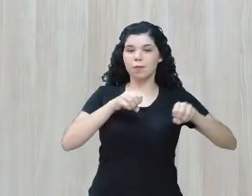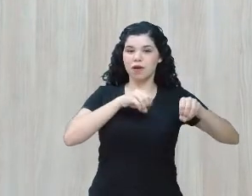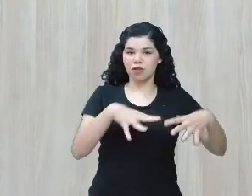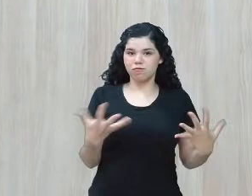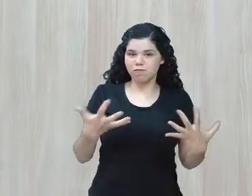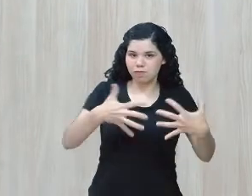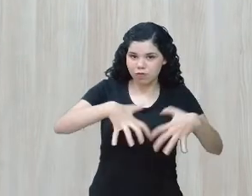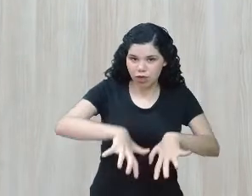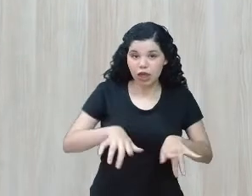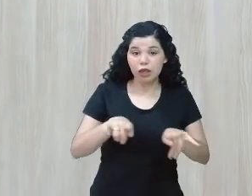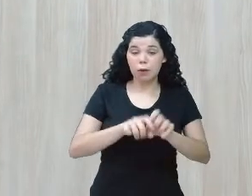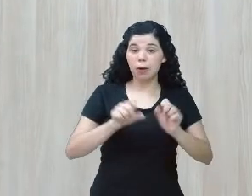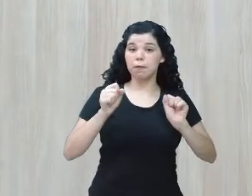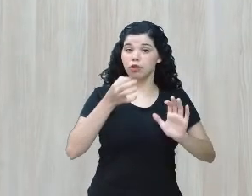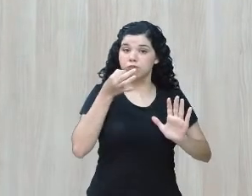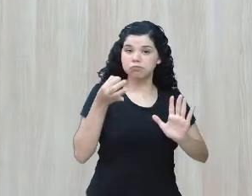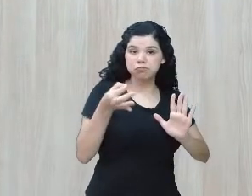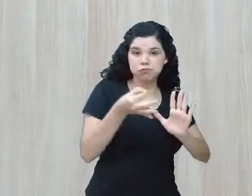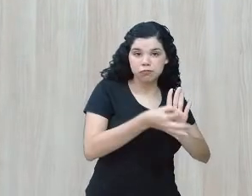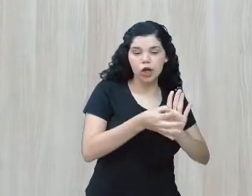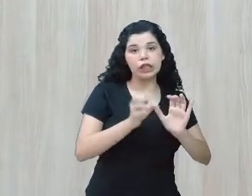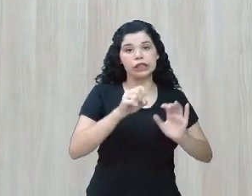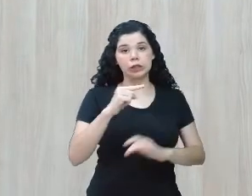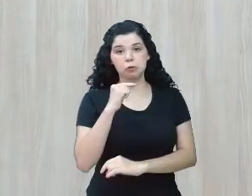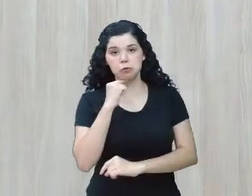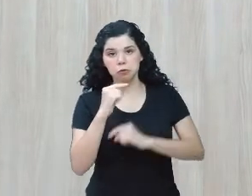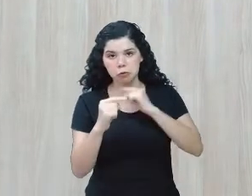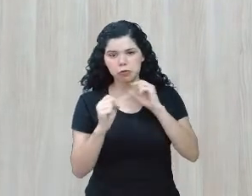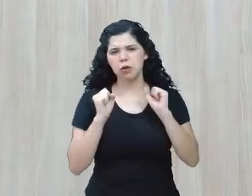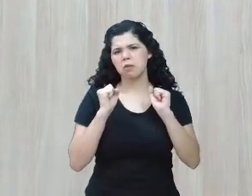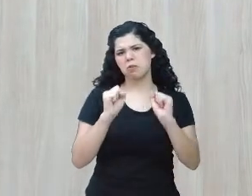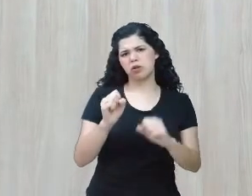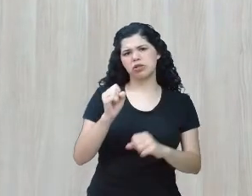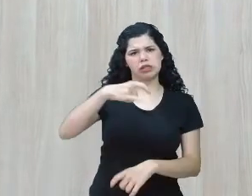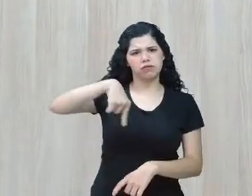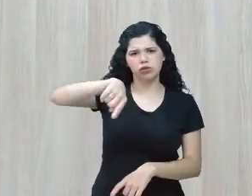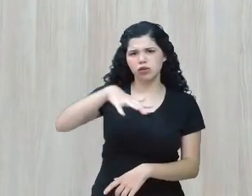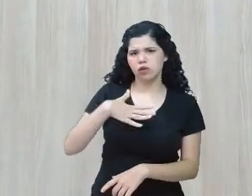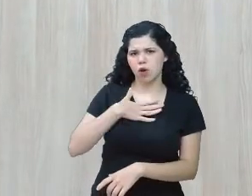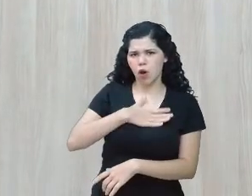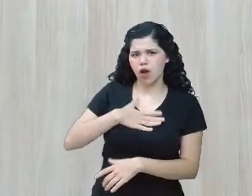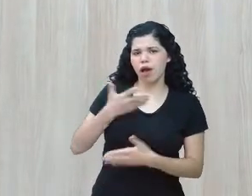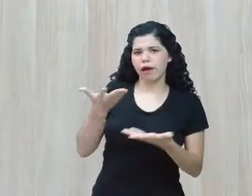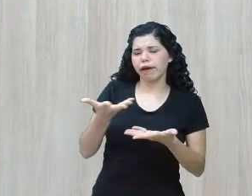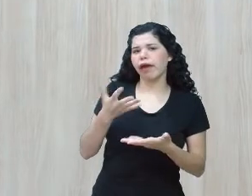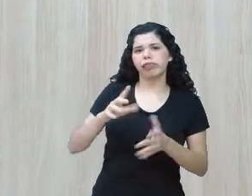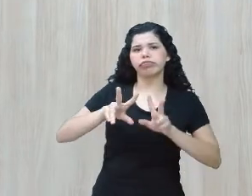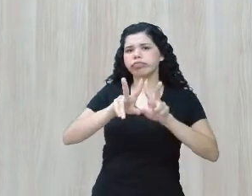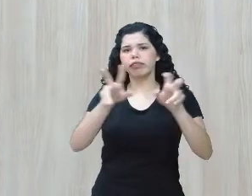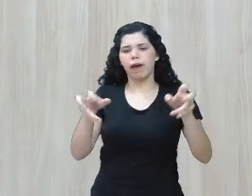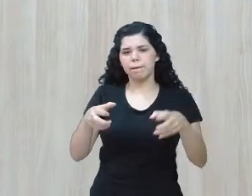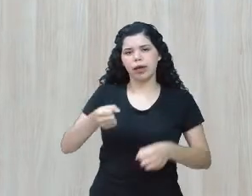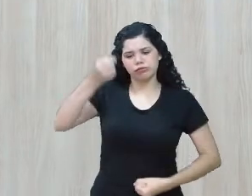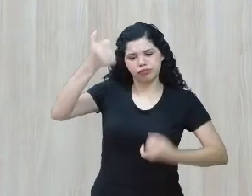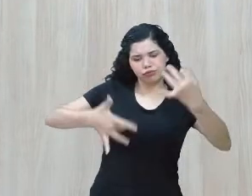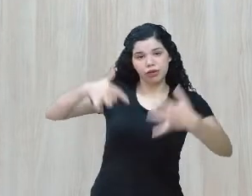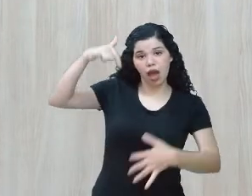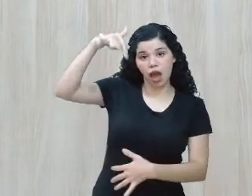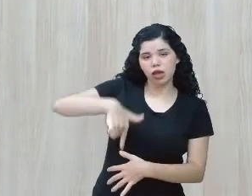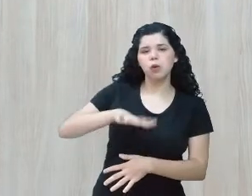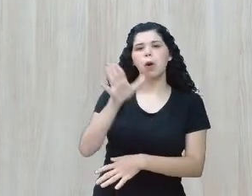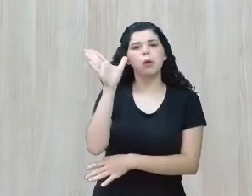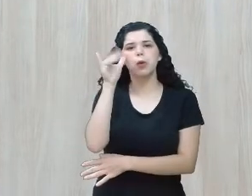o seu feedback, a sua dúvida, o que você gostaria que a gente trabalhasse aqui, qual a sua curiosidade